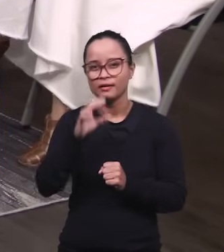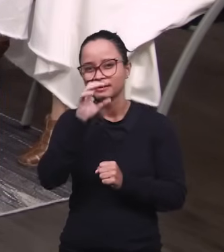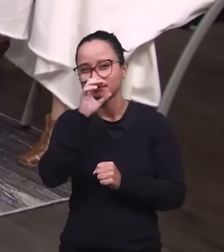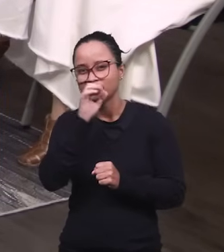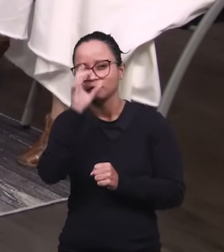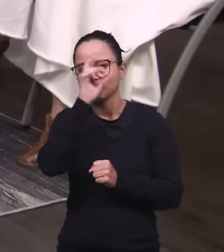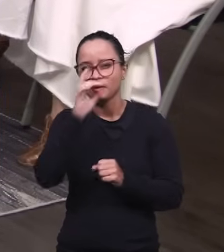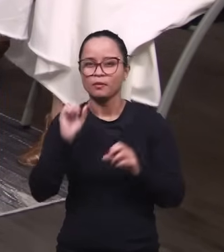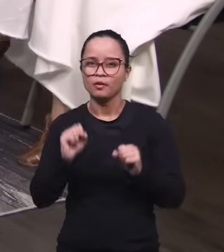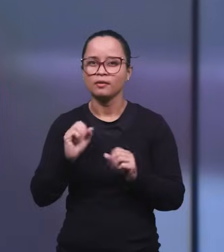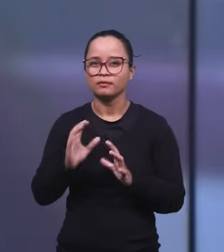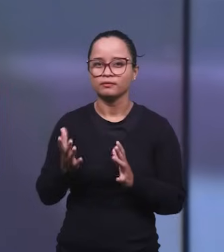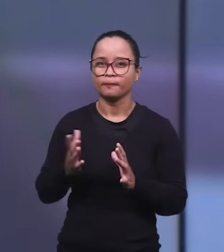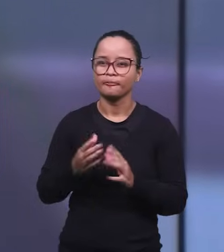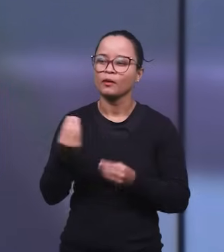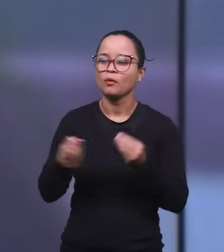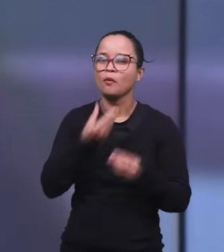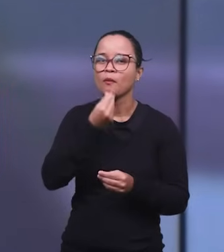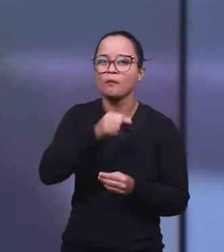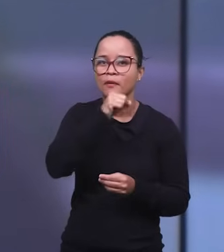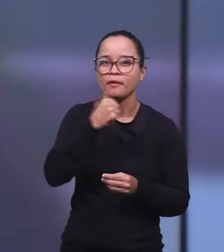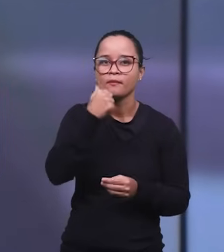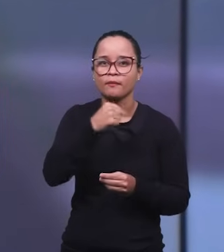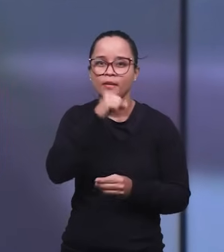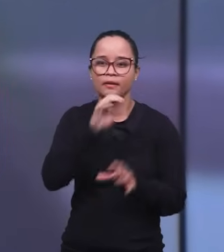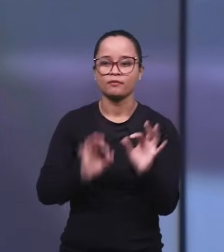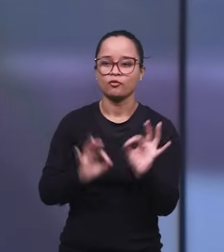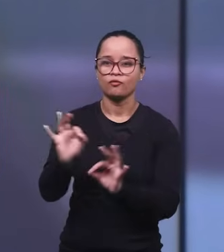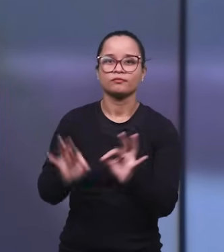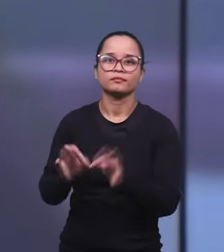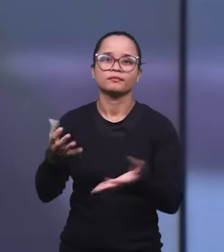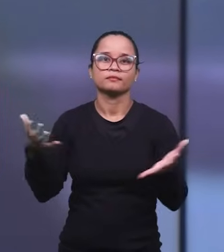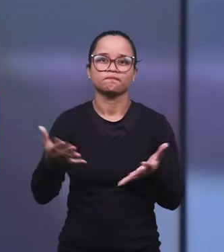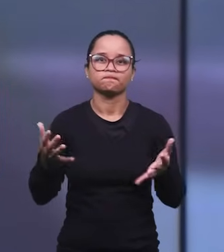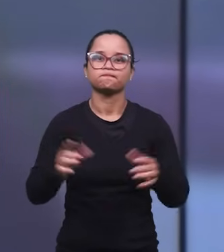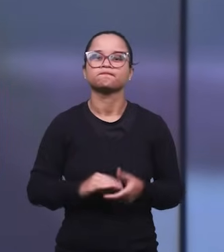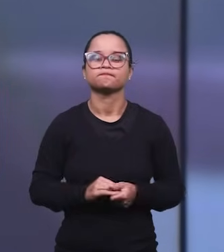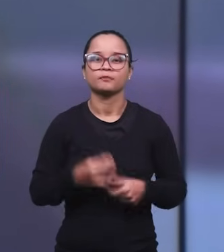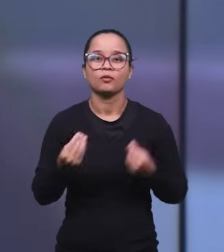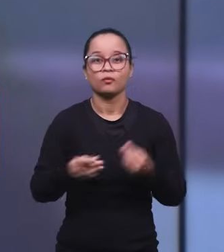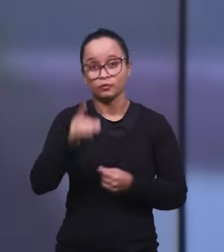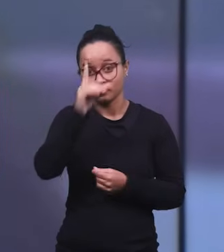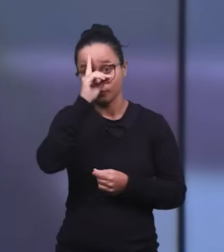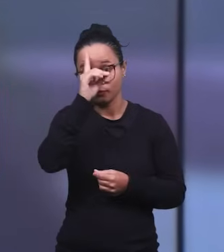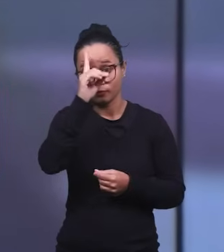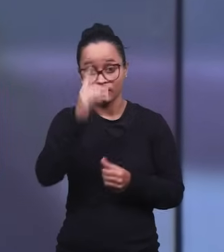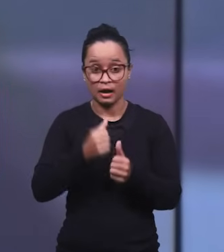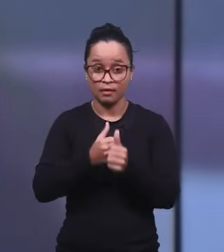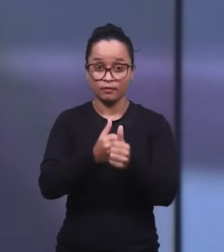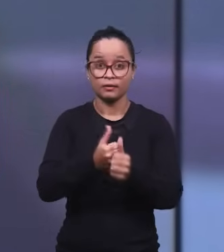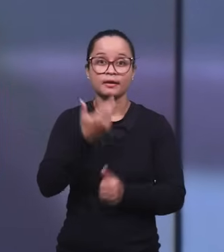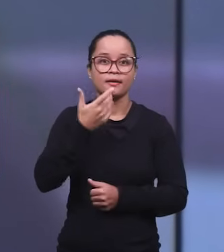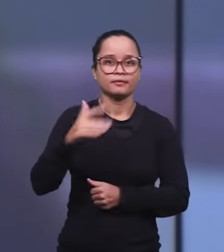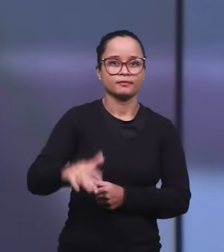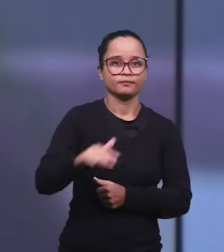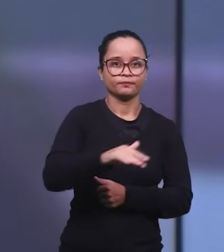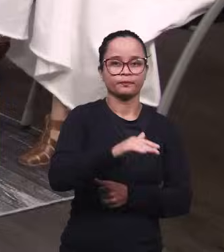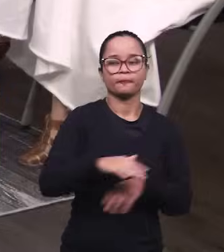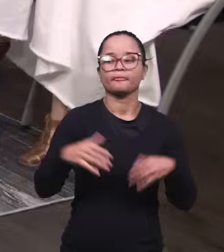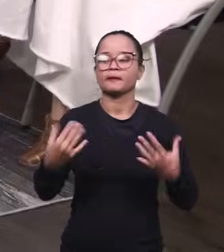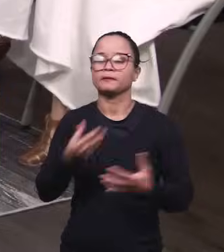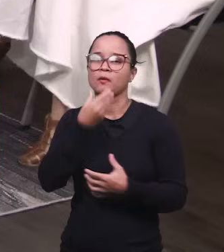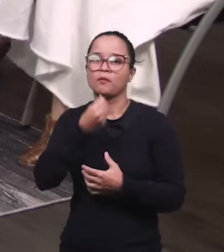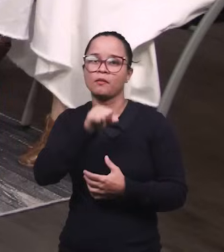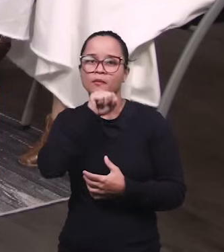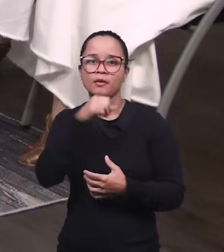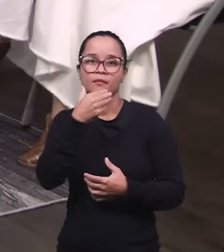Eveline? Como que esses pais podem fazer essa organização? Que não consegue diariamente acompanhar as crianças. Os